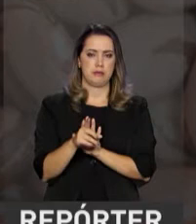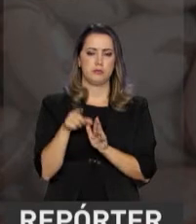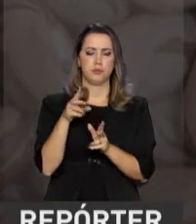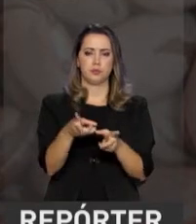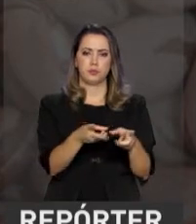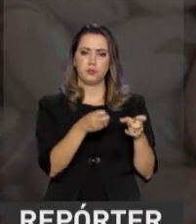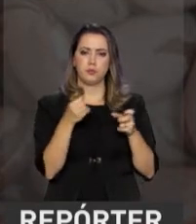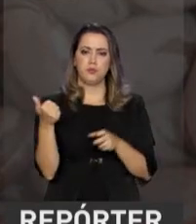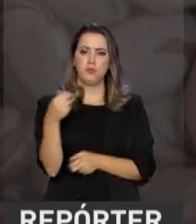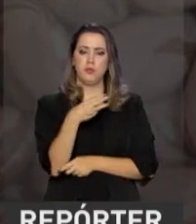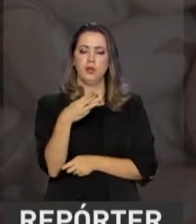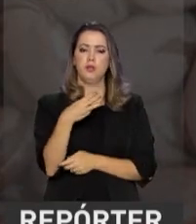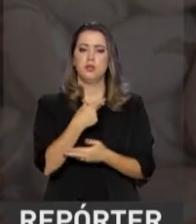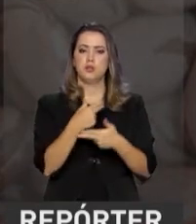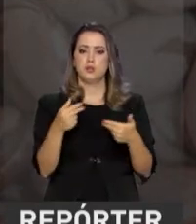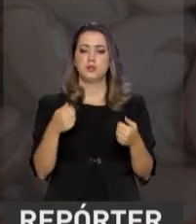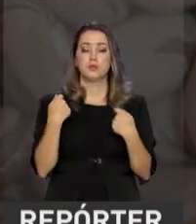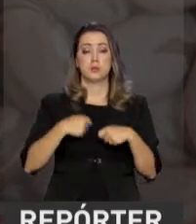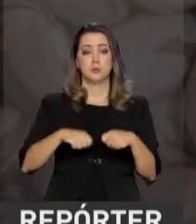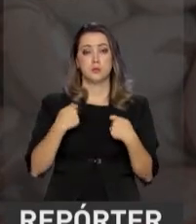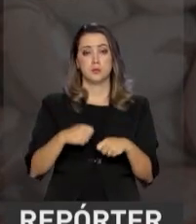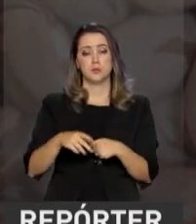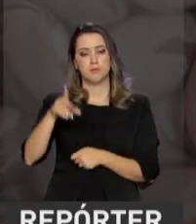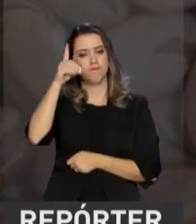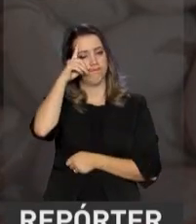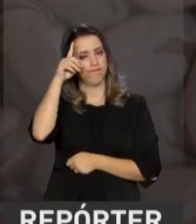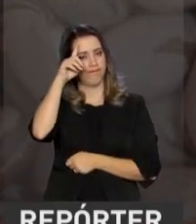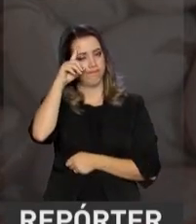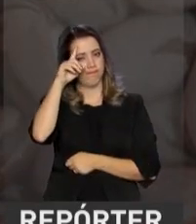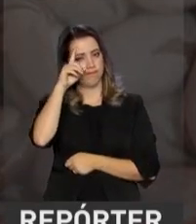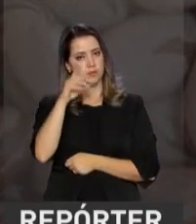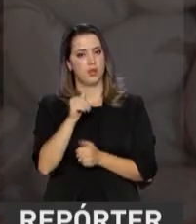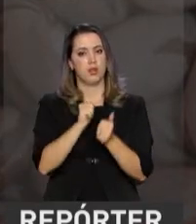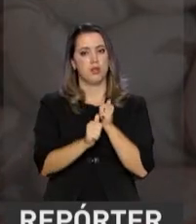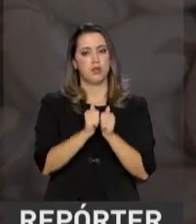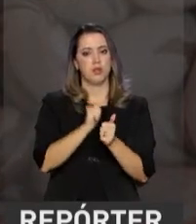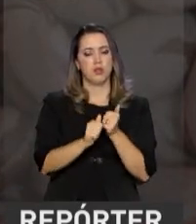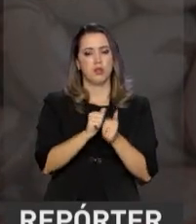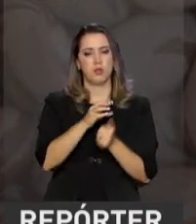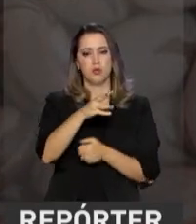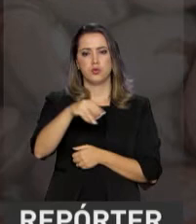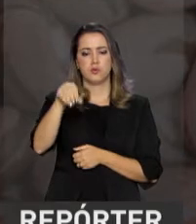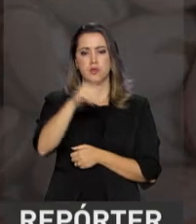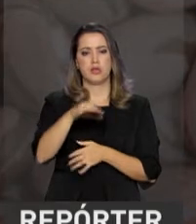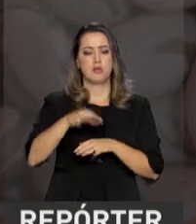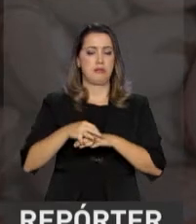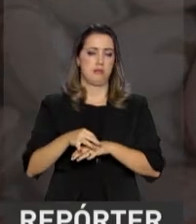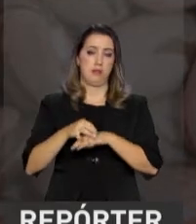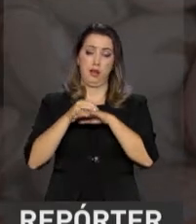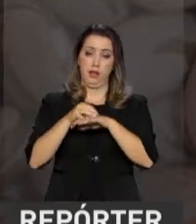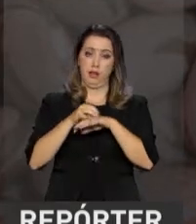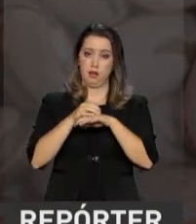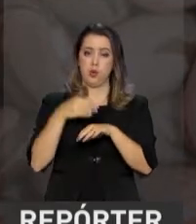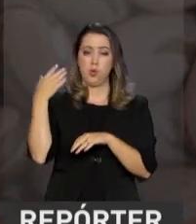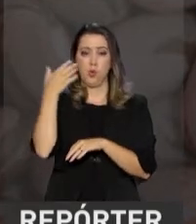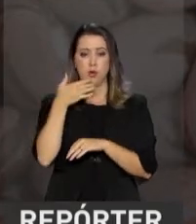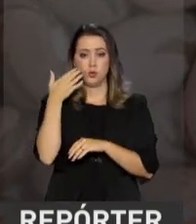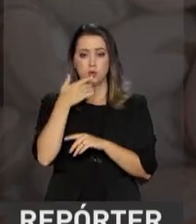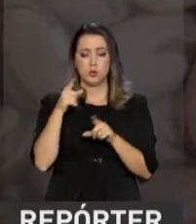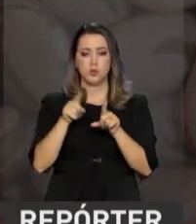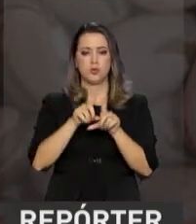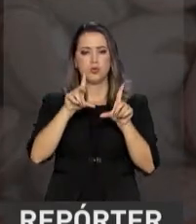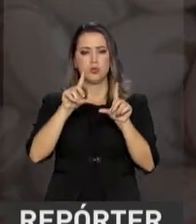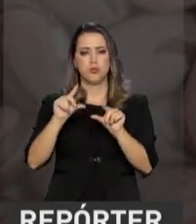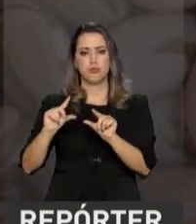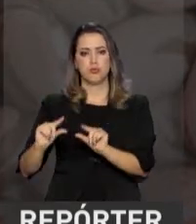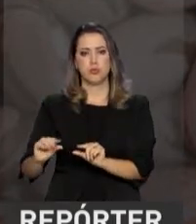preços de 13 produtos que fazem parte do dia a dia do brasileiro, como arroz, farinha e carne. O açúcar teve queda de preços em todas